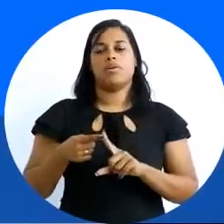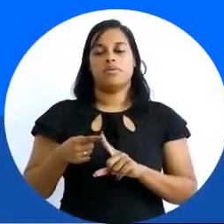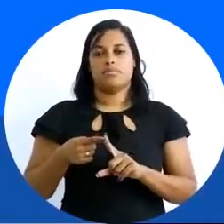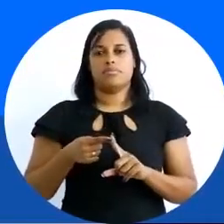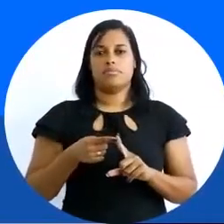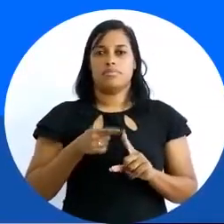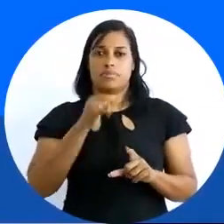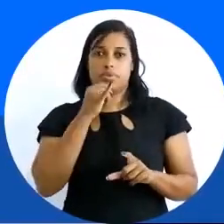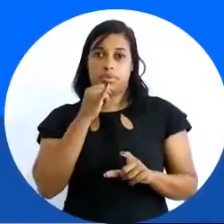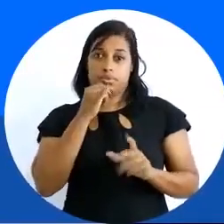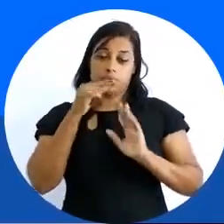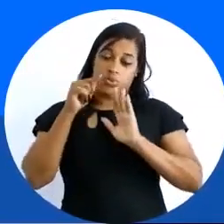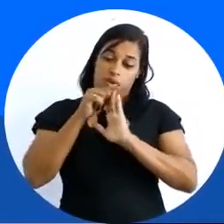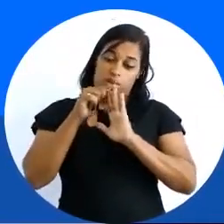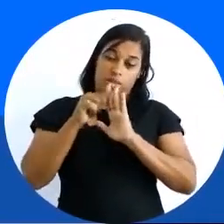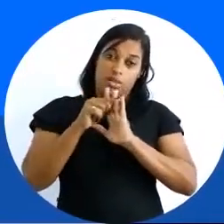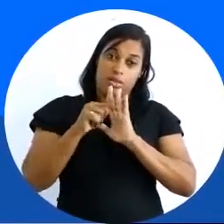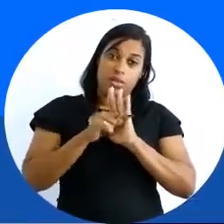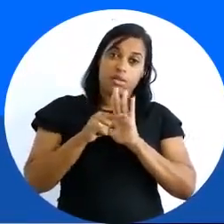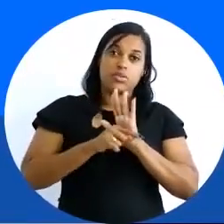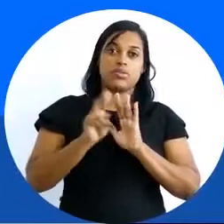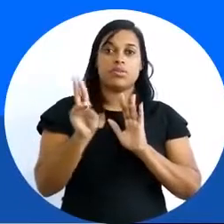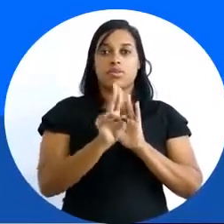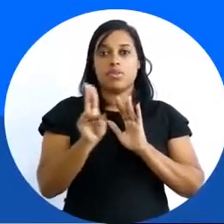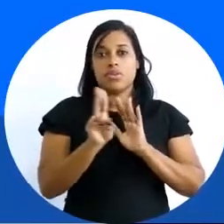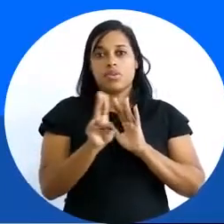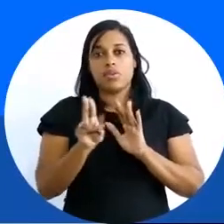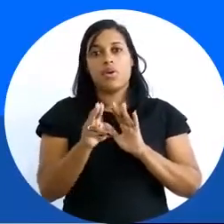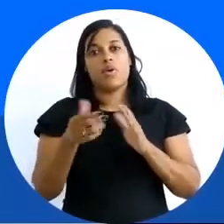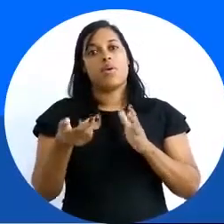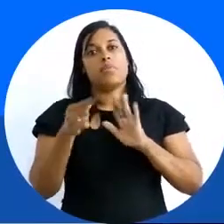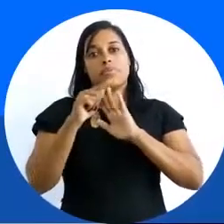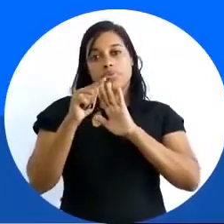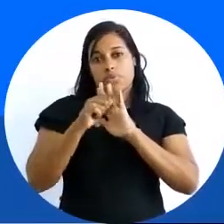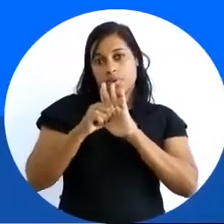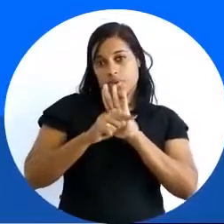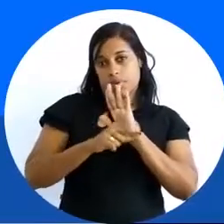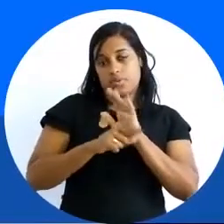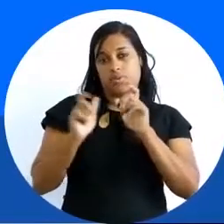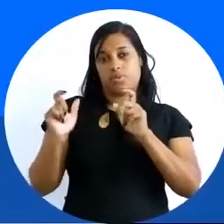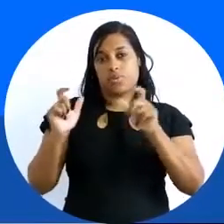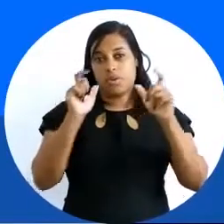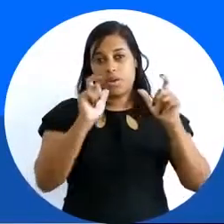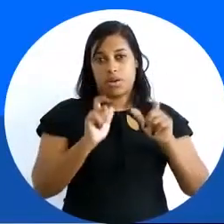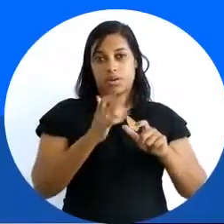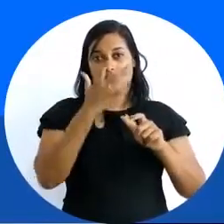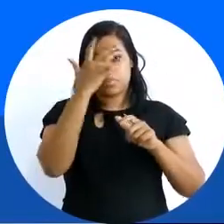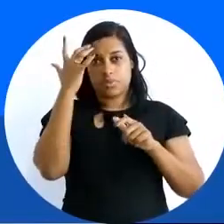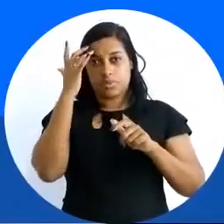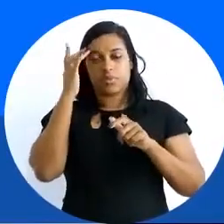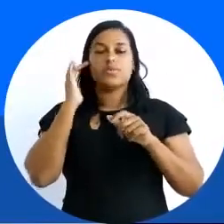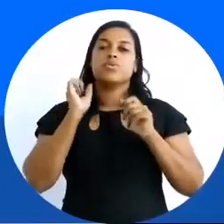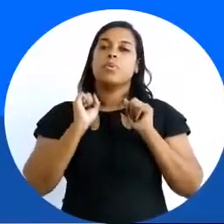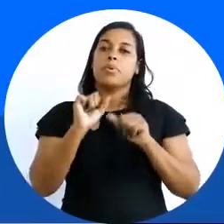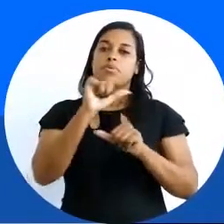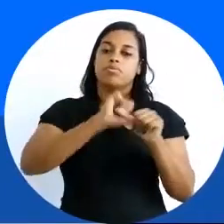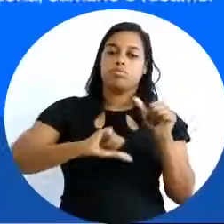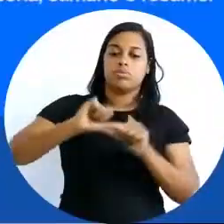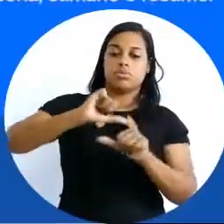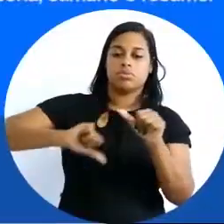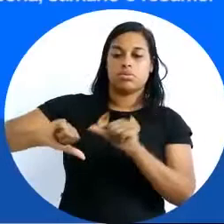Eu posso fazer uma lista de assuntos e de nomes, uma lista de lugares e de pessoas, enfim, pode variar